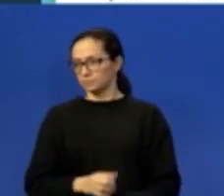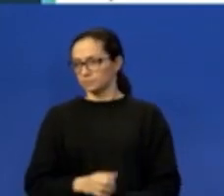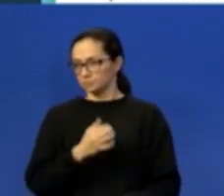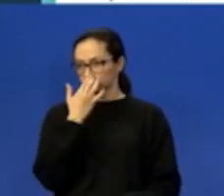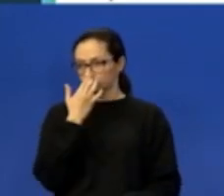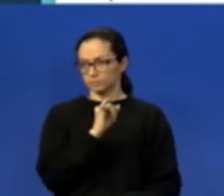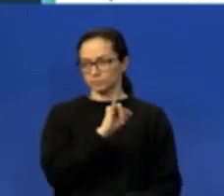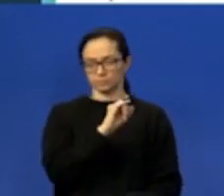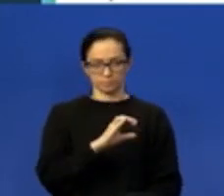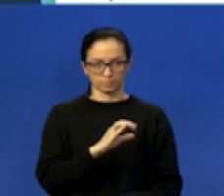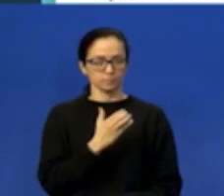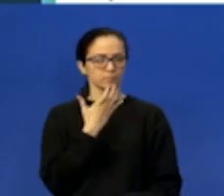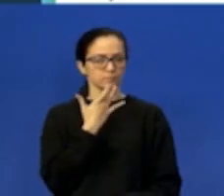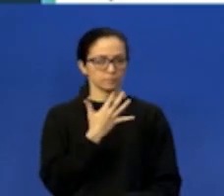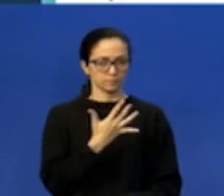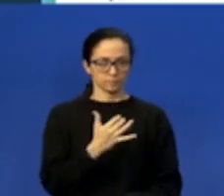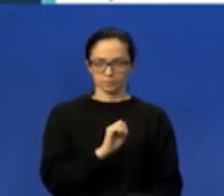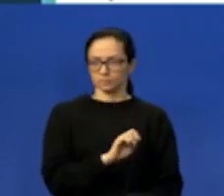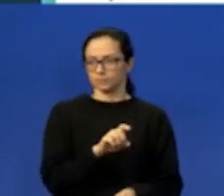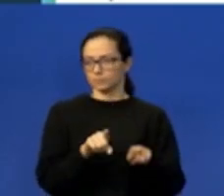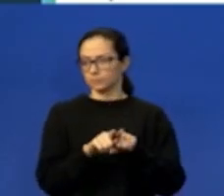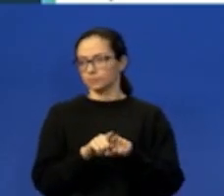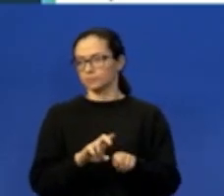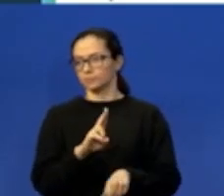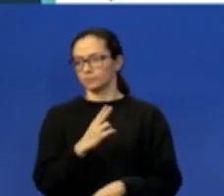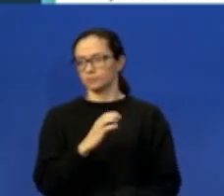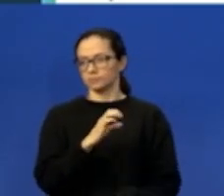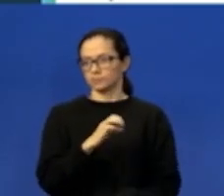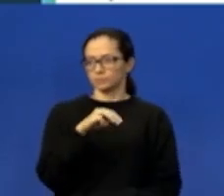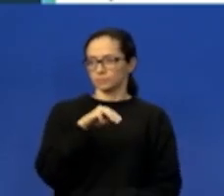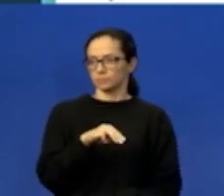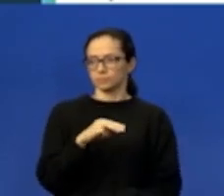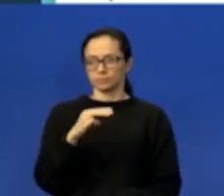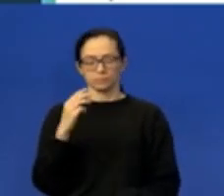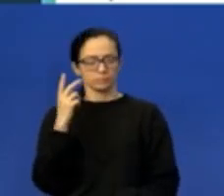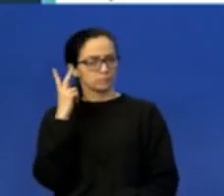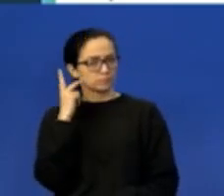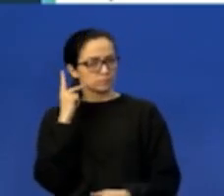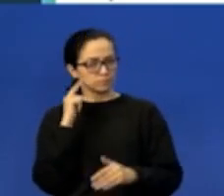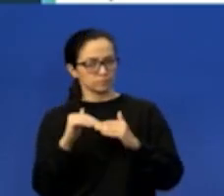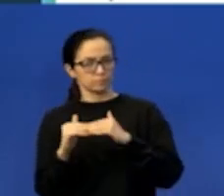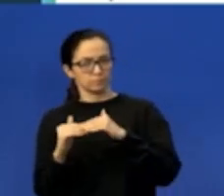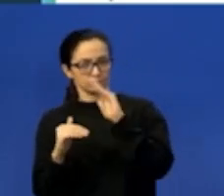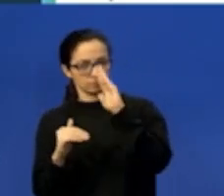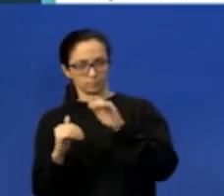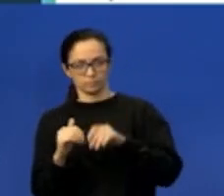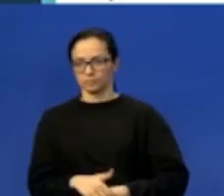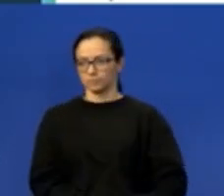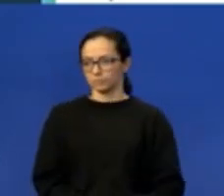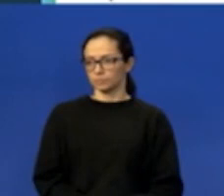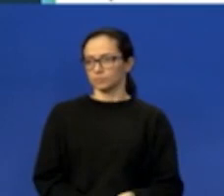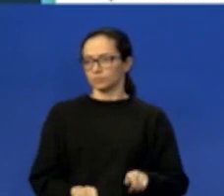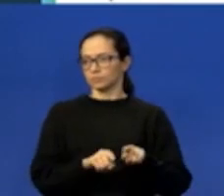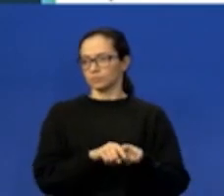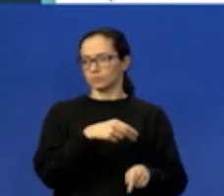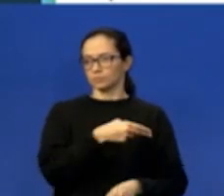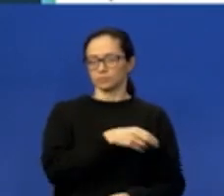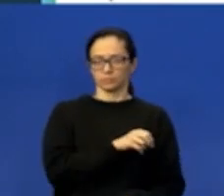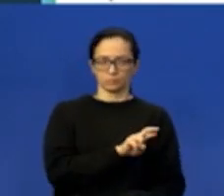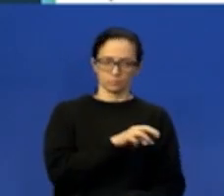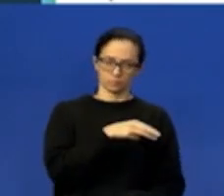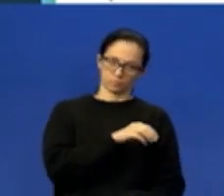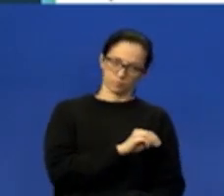índice colorimétrico e o HCM for maior do que o normal. A normocrômica, em que